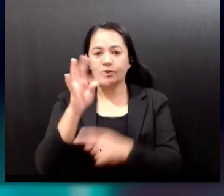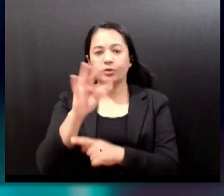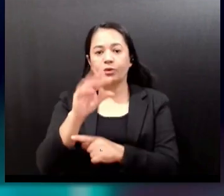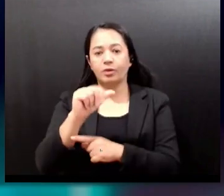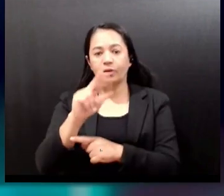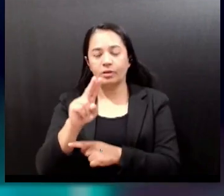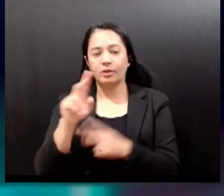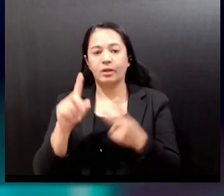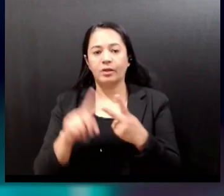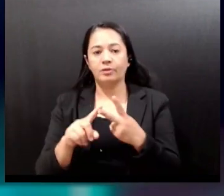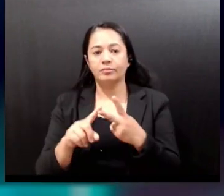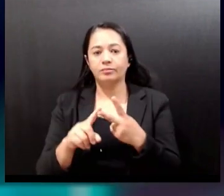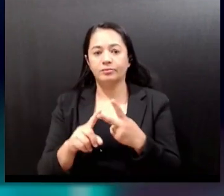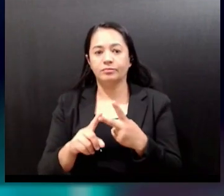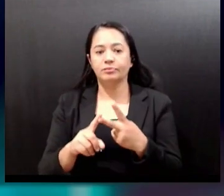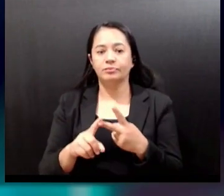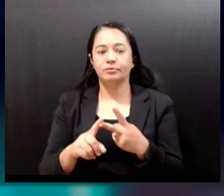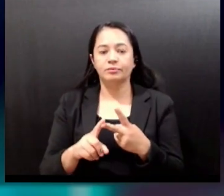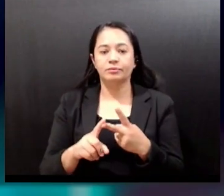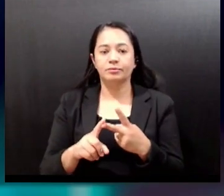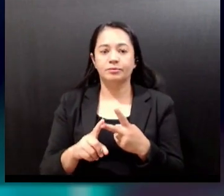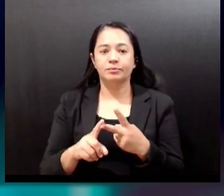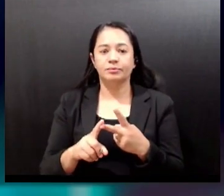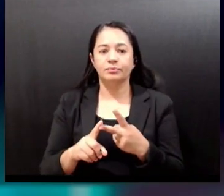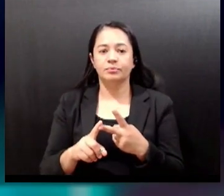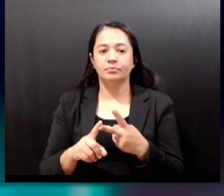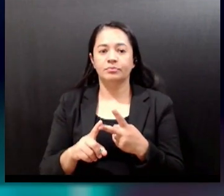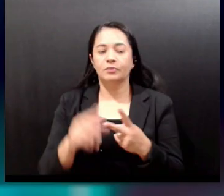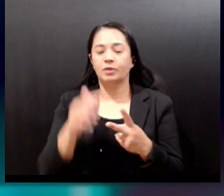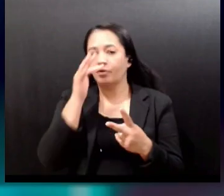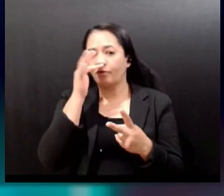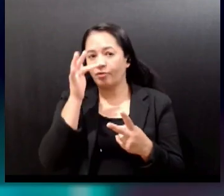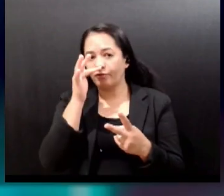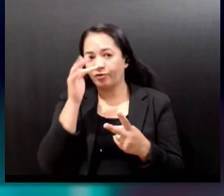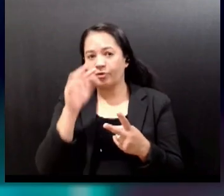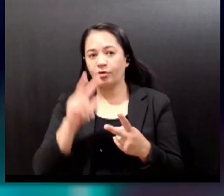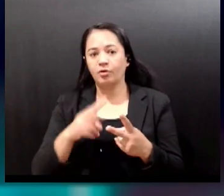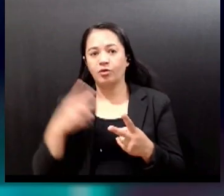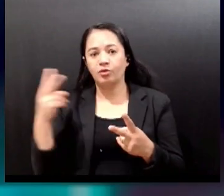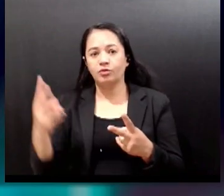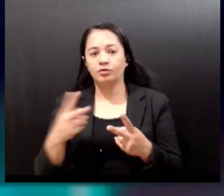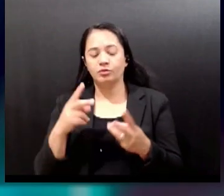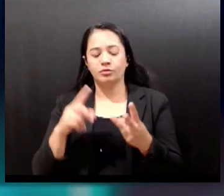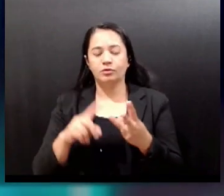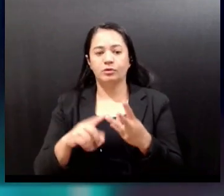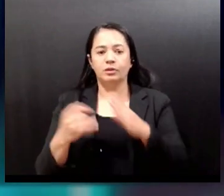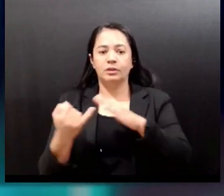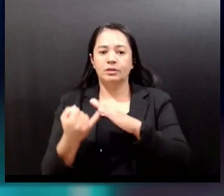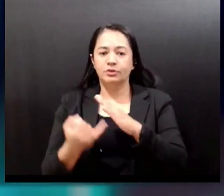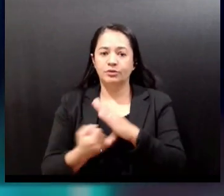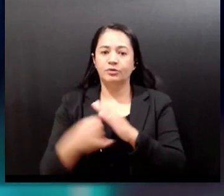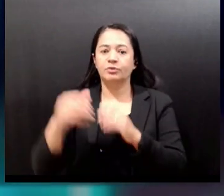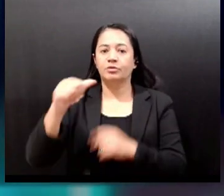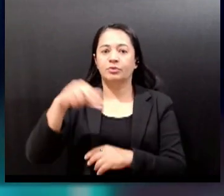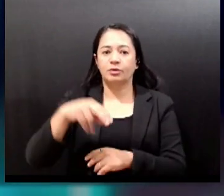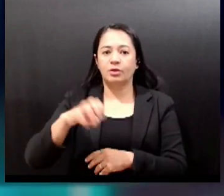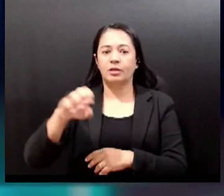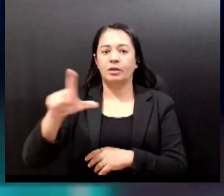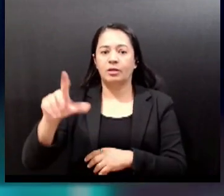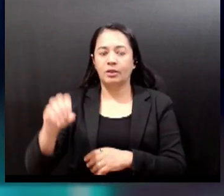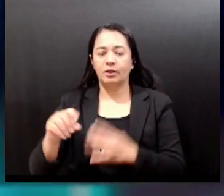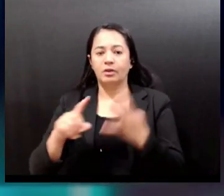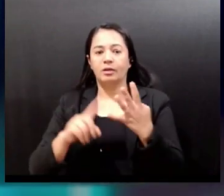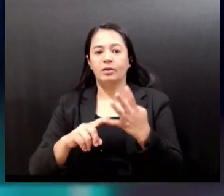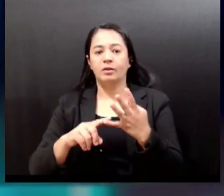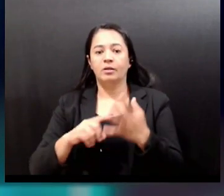Ribeiro, Flor do Vento, que trabalha com dança, Instituto Anelo, que trabalha com música, Instituto Árnia, que fica lá na